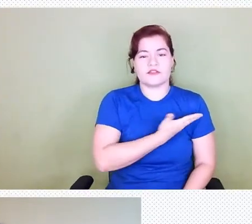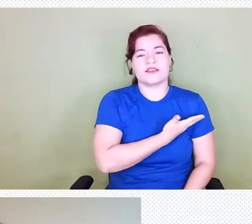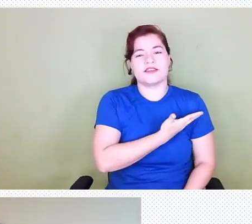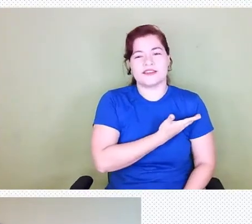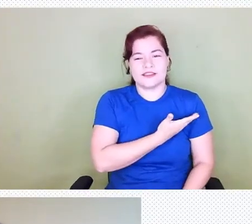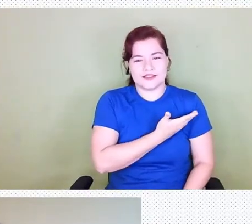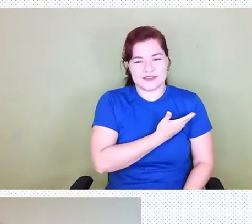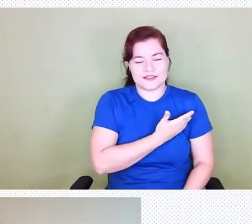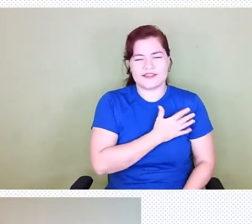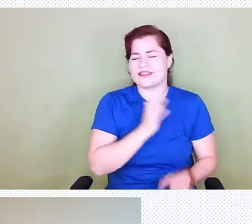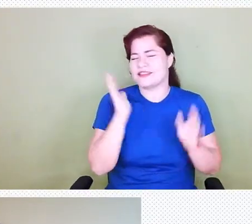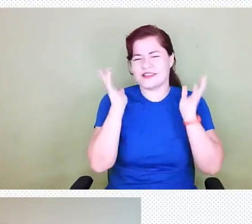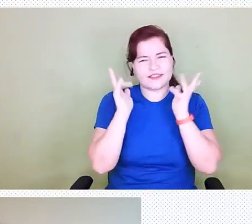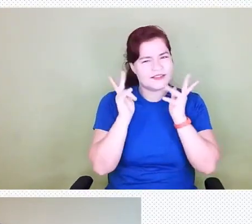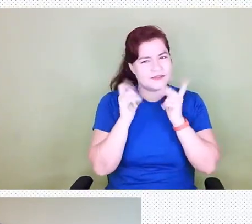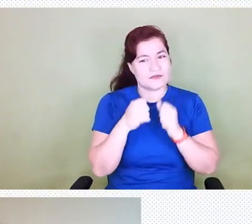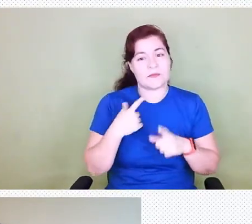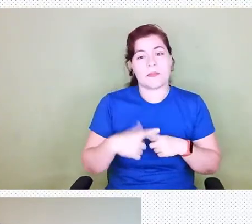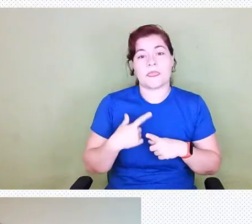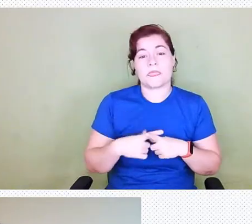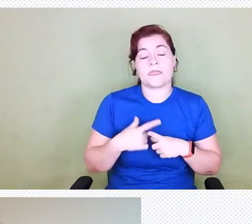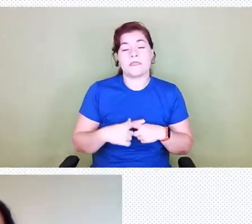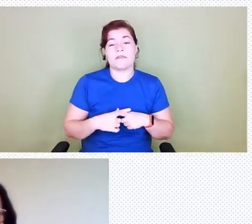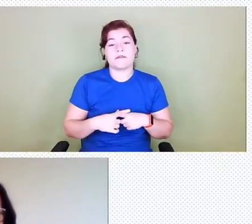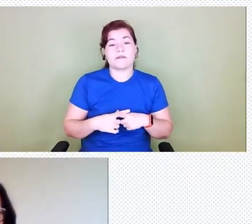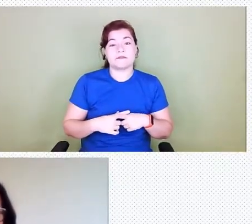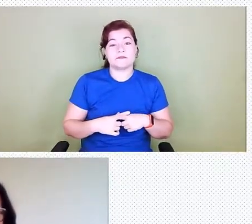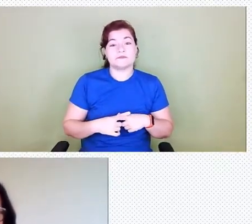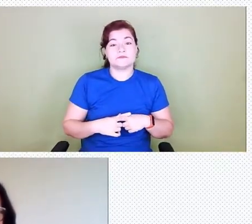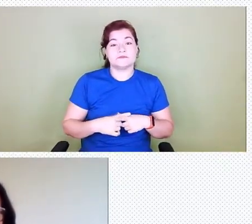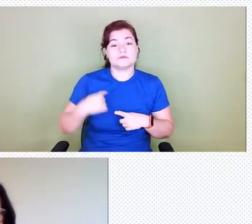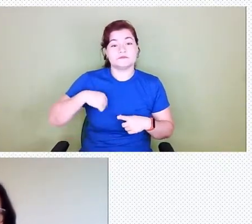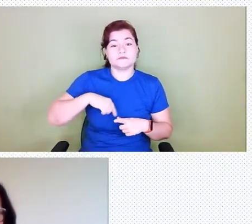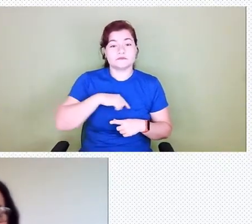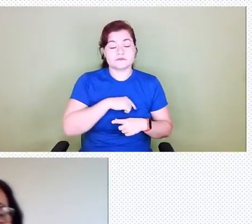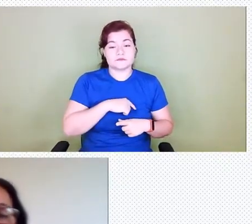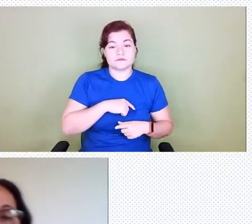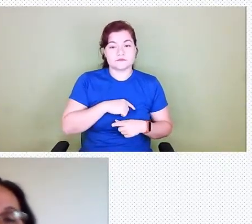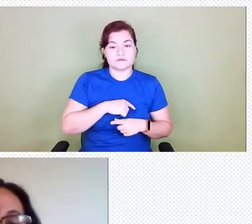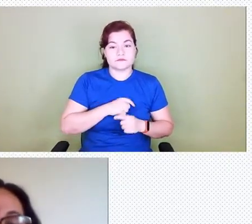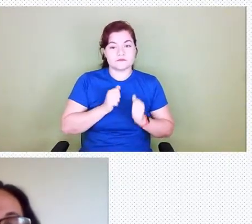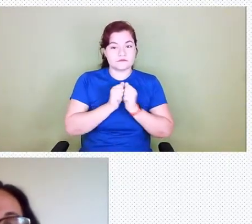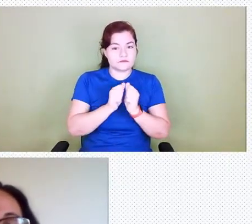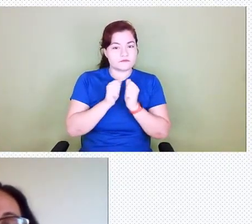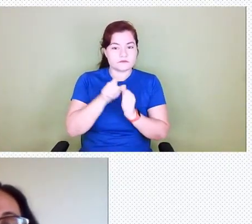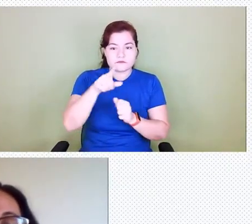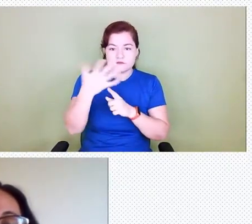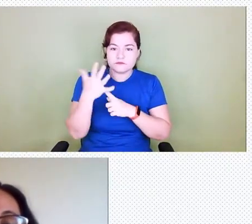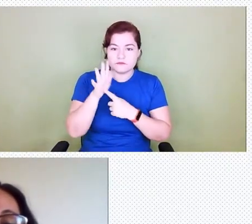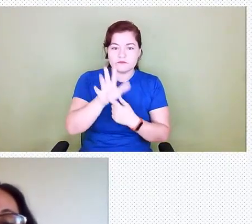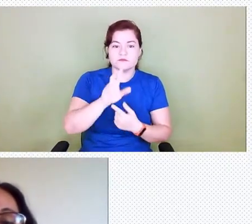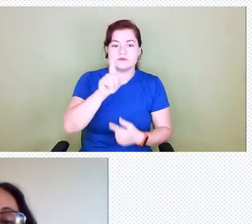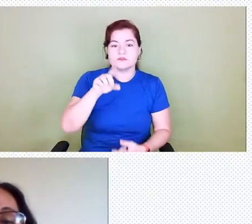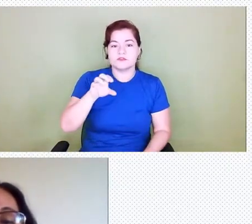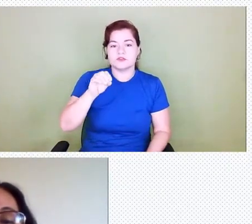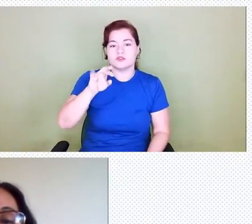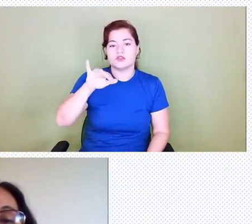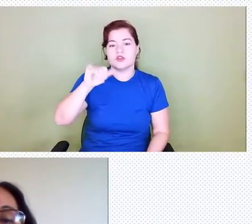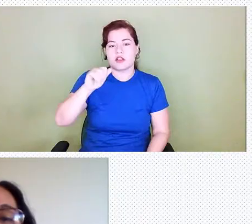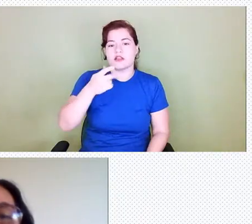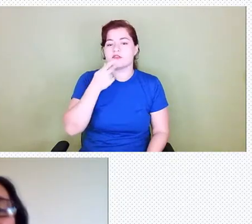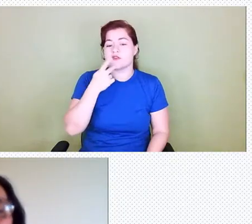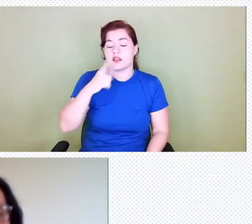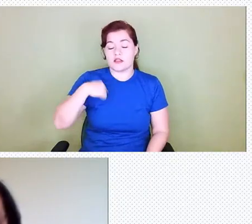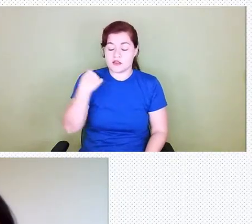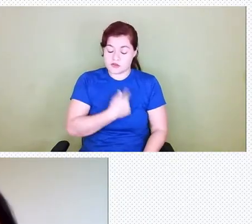muito lindo, porque, assim, na esteira do que você vem trazendo, Zoraide diz, precisamos reformar o